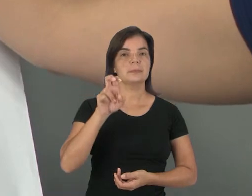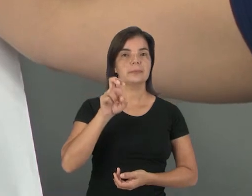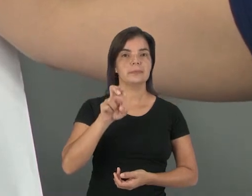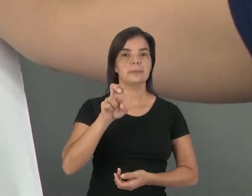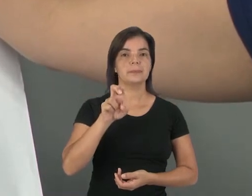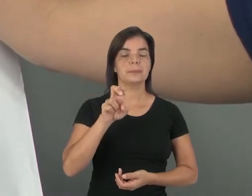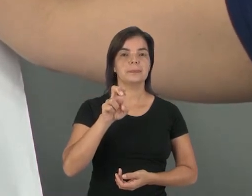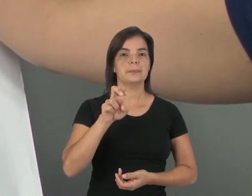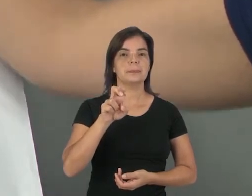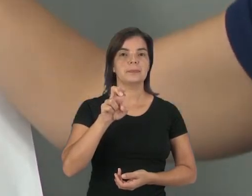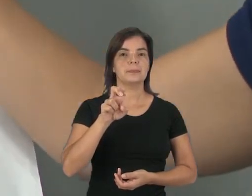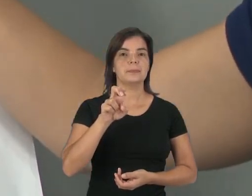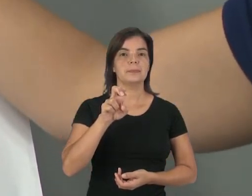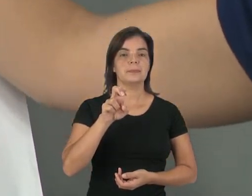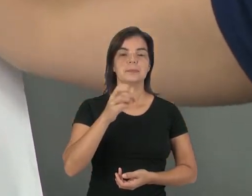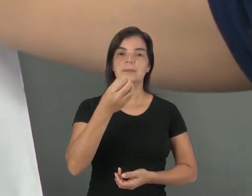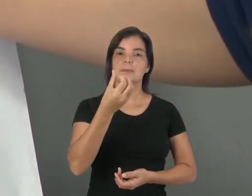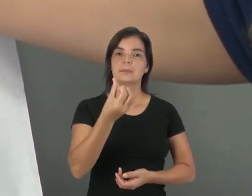5,